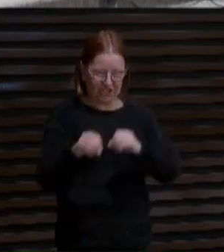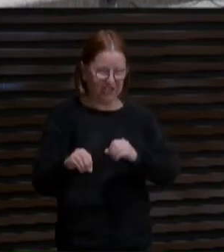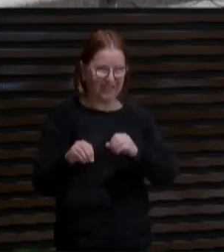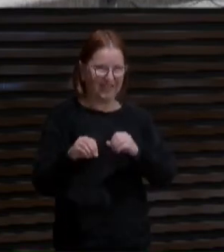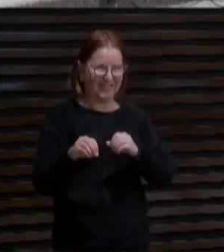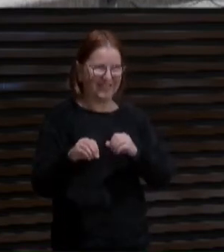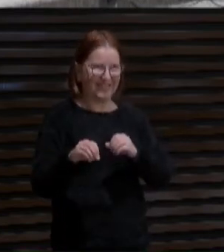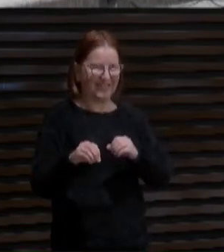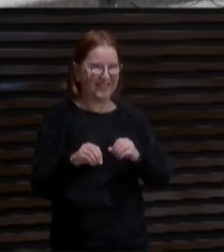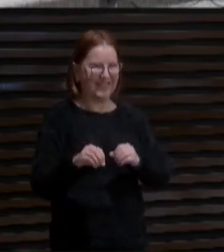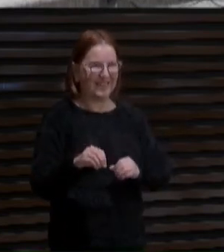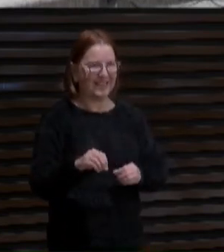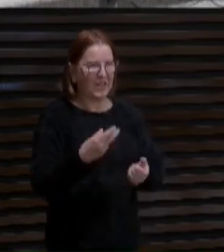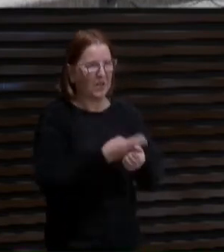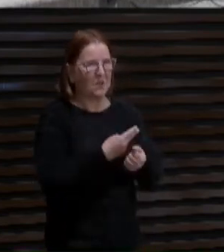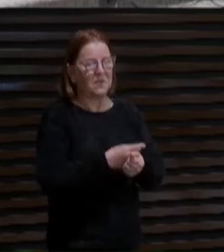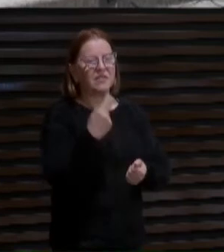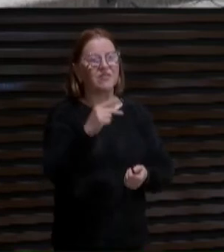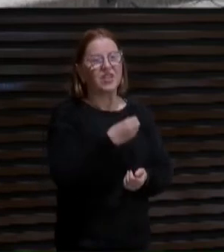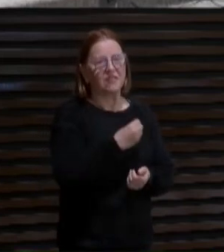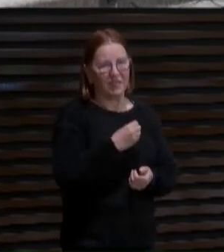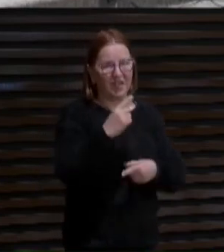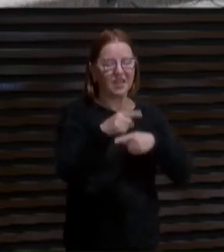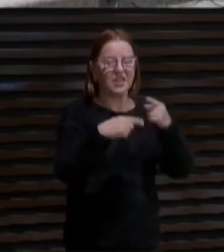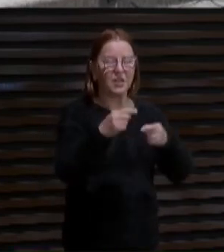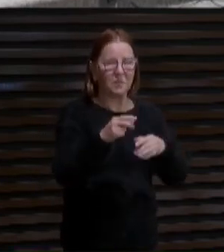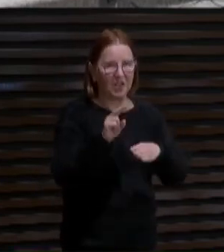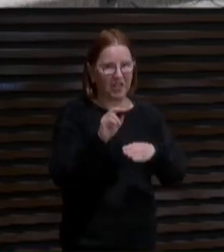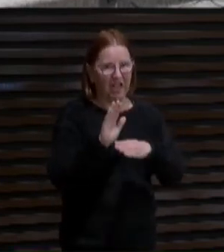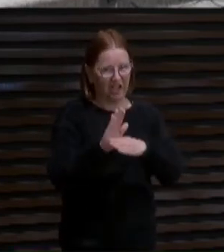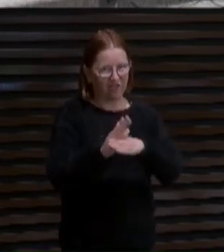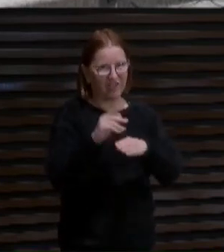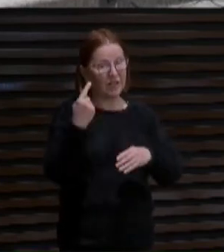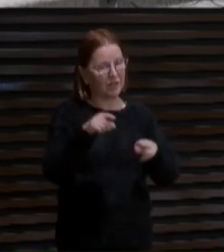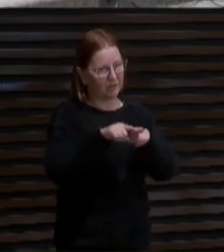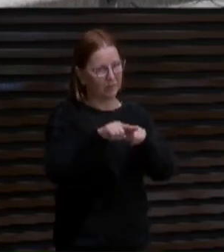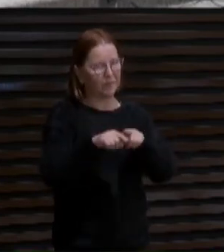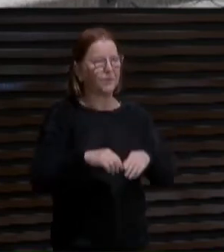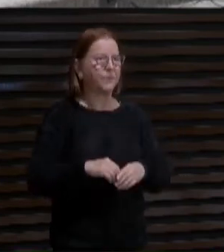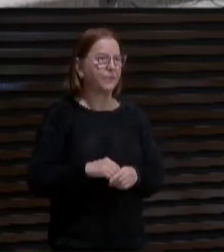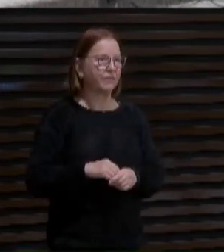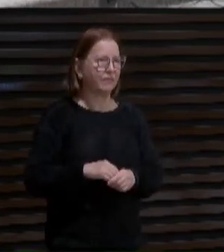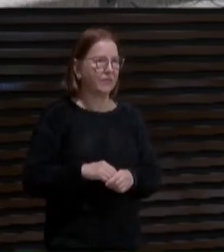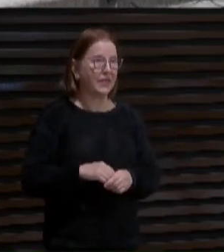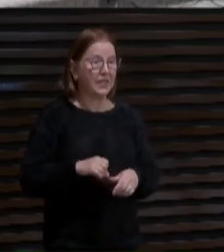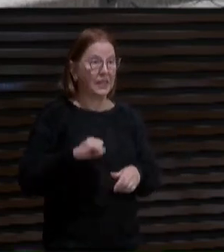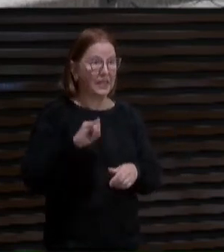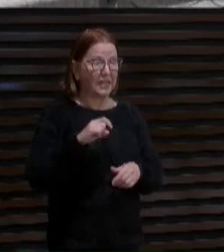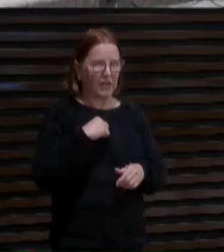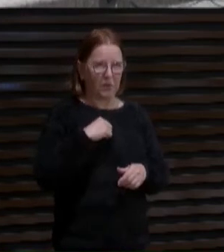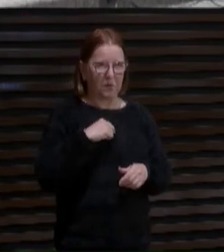enxergar o cisco do olho do teu irmão quando aponta o dedo pescada aqui tem três voltado para mim voltado para